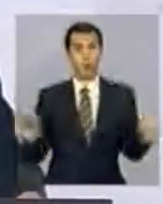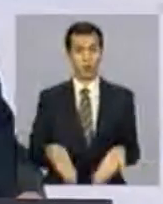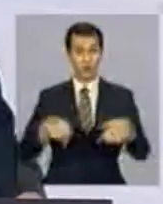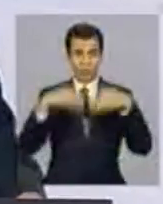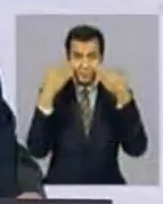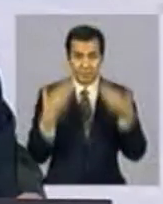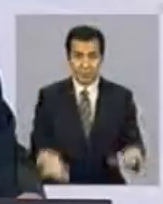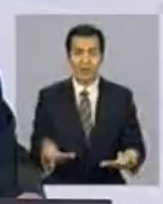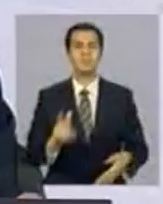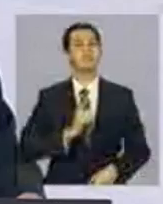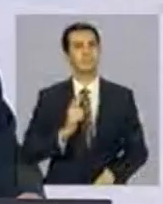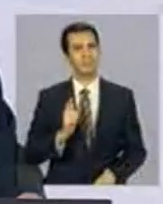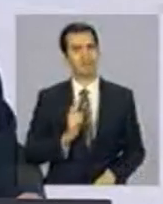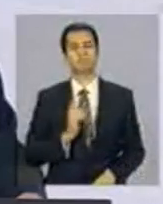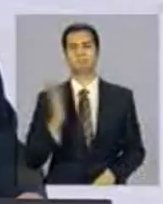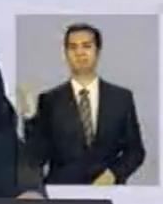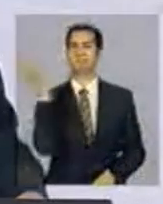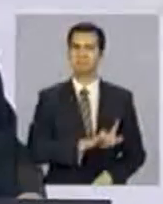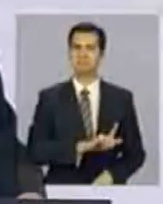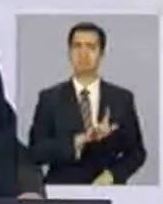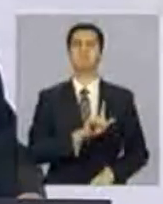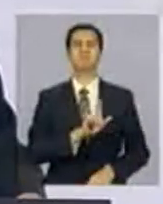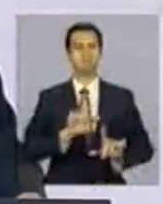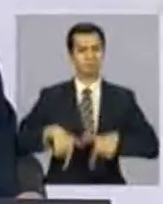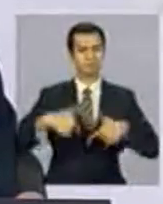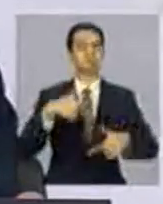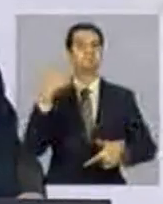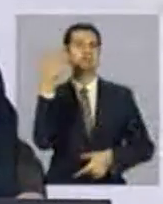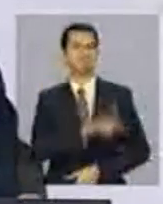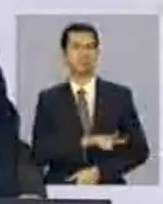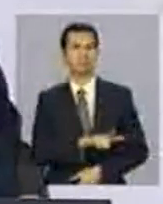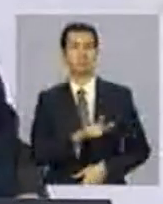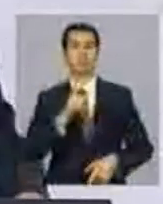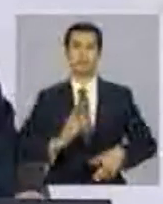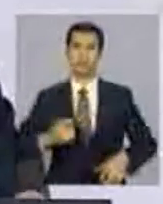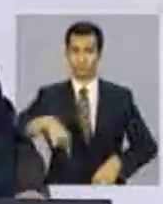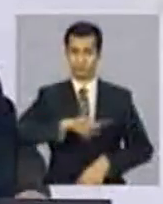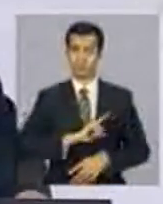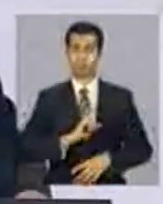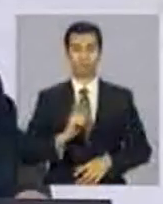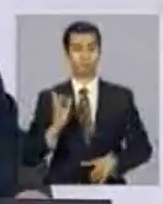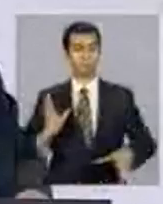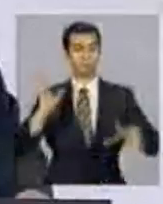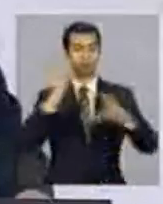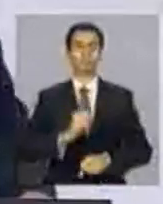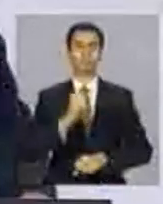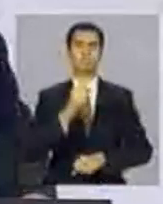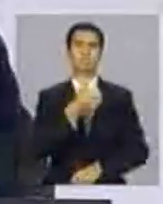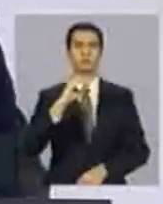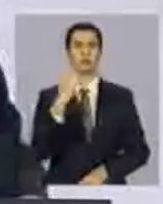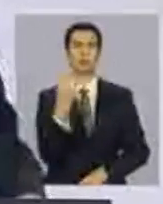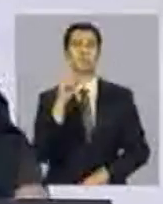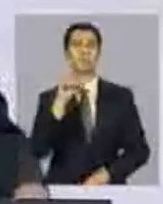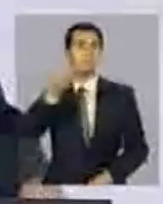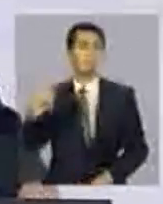esse desafio foi plenamente atingido, de chegar a 101 mil bolsas.